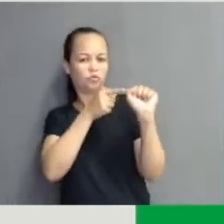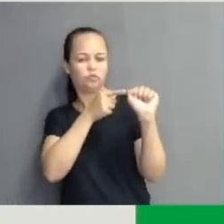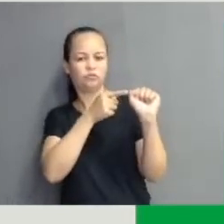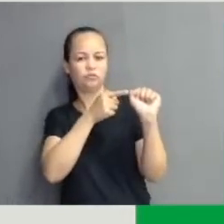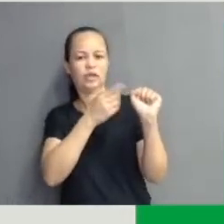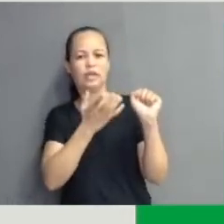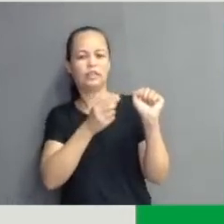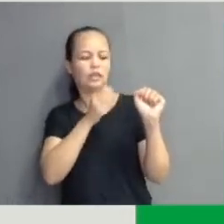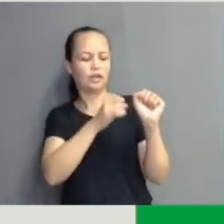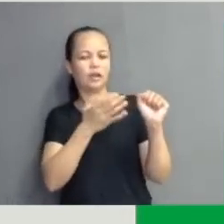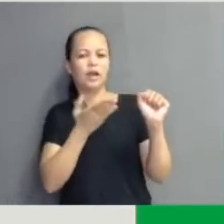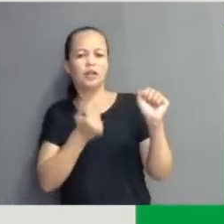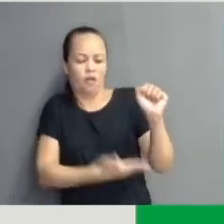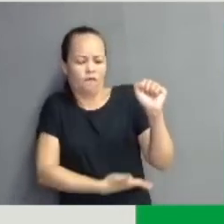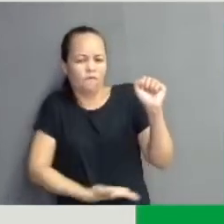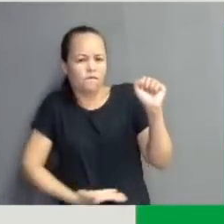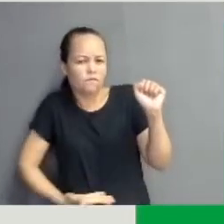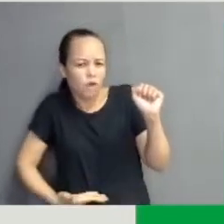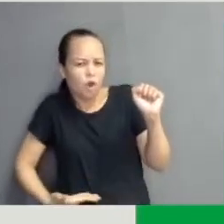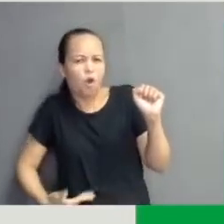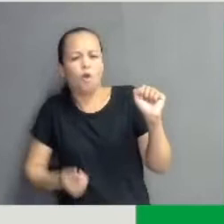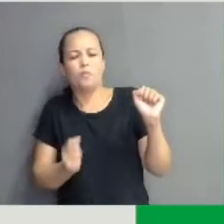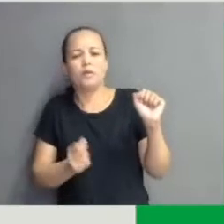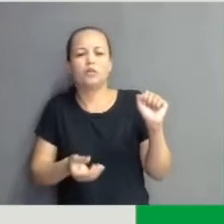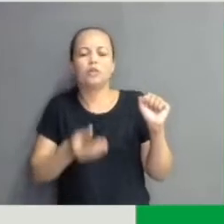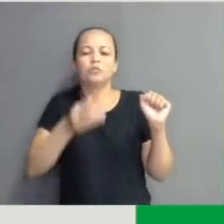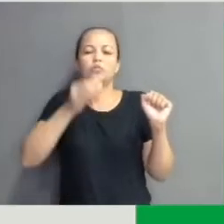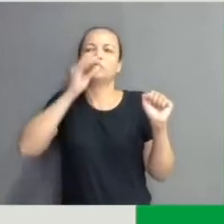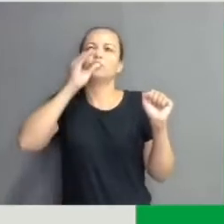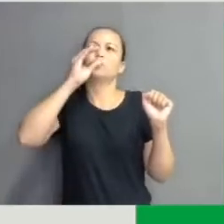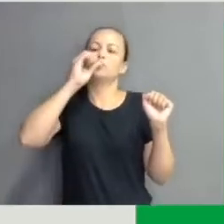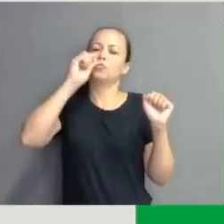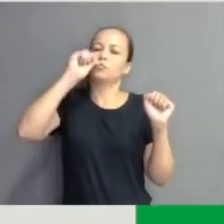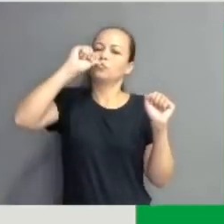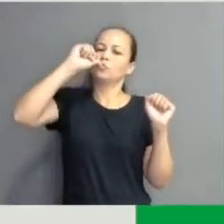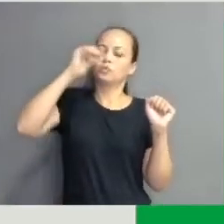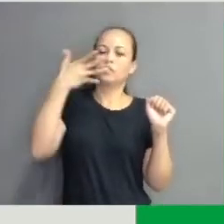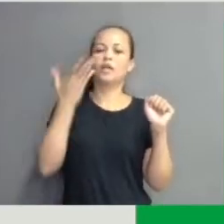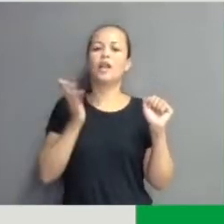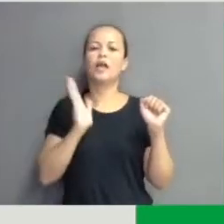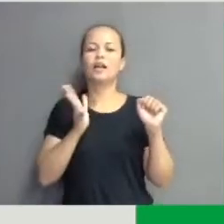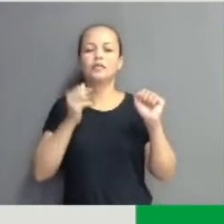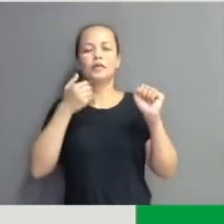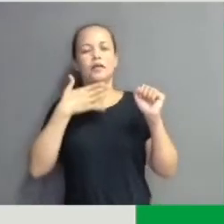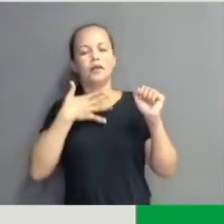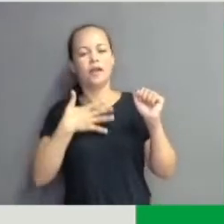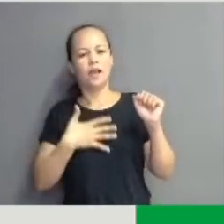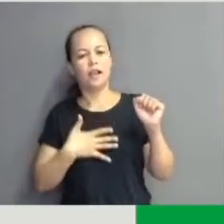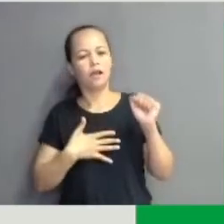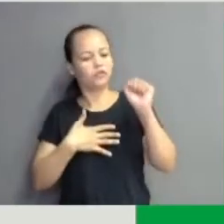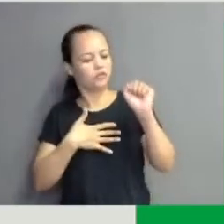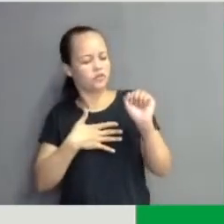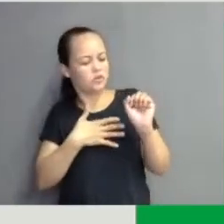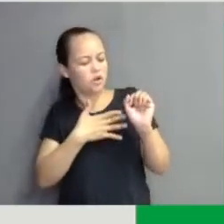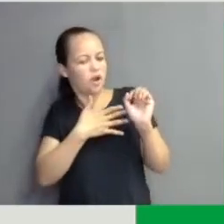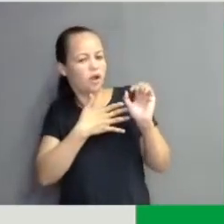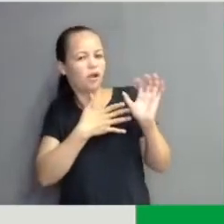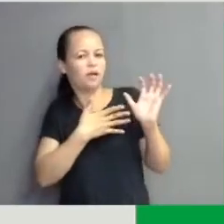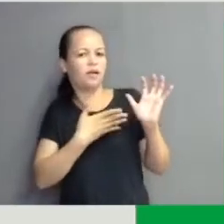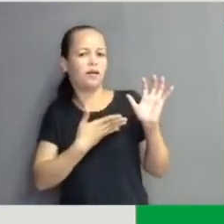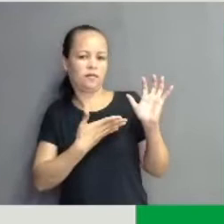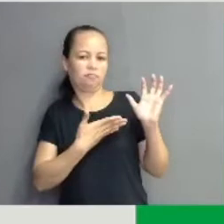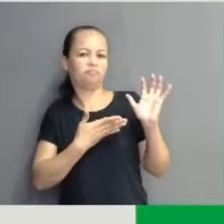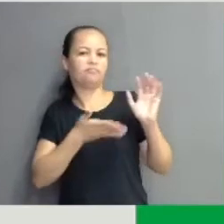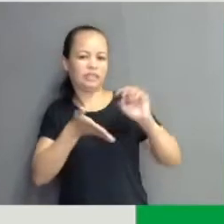e depois que eles comem ou mamão toma mamadeira deliciosa ele só relação e abre a mãozinha